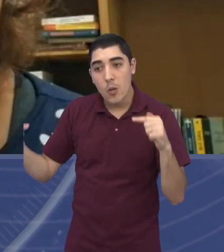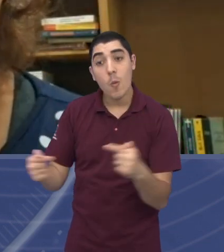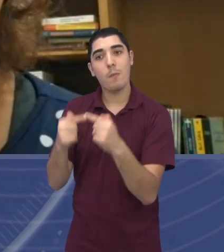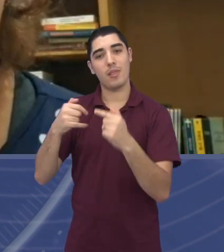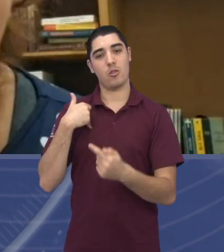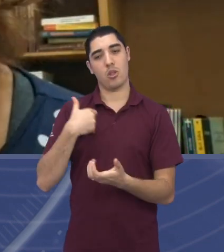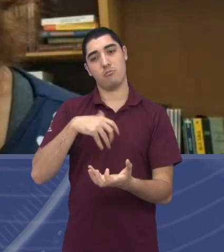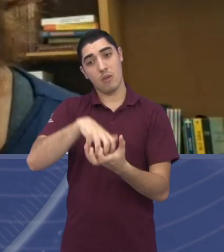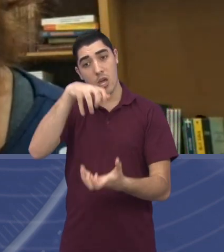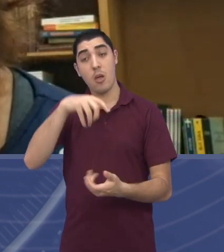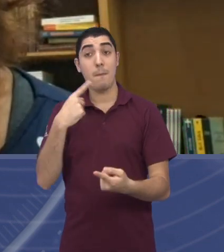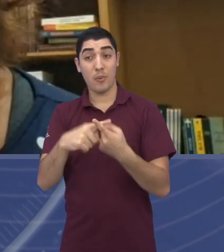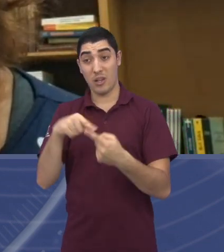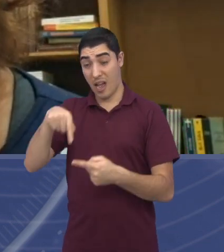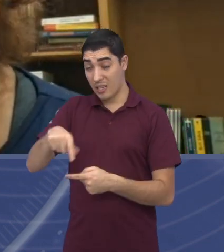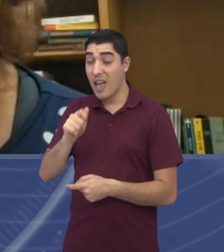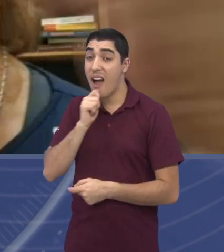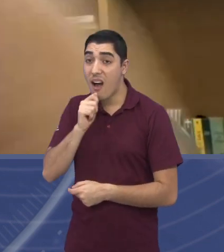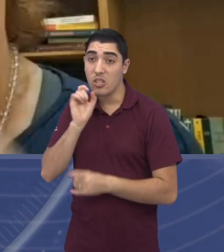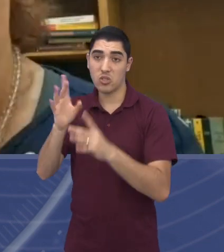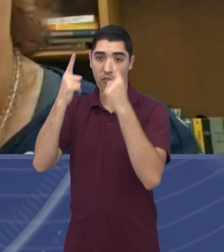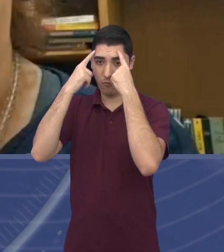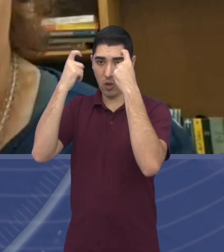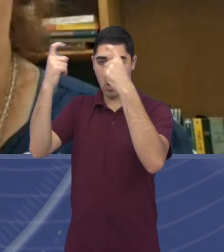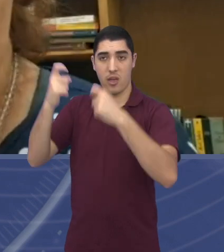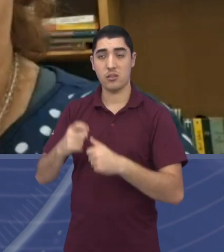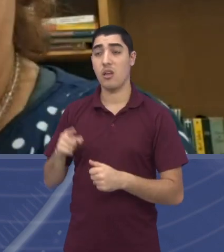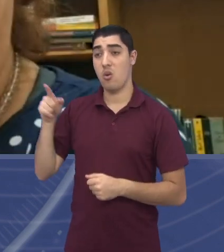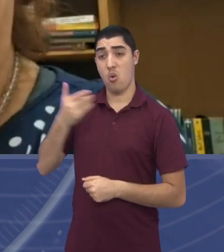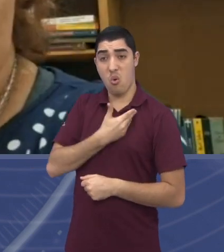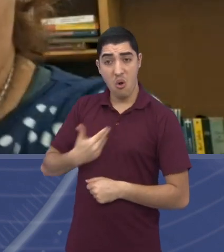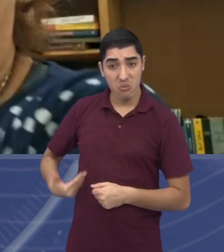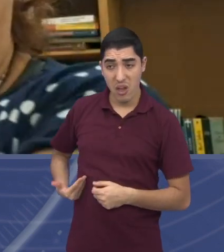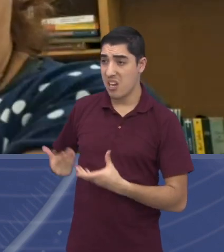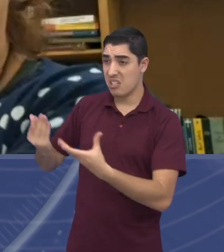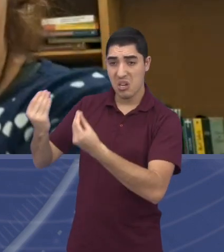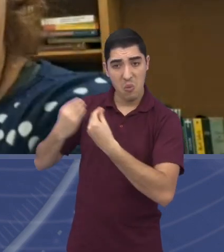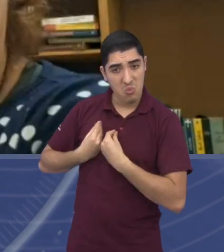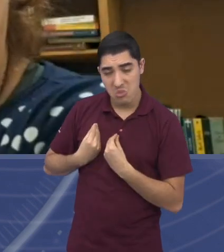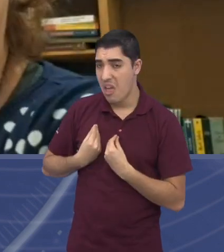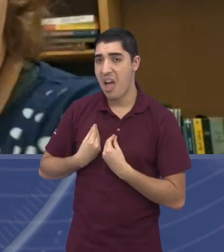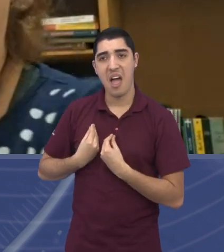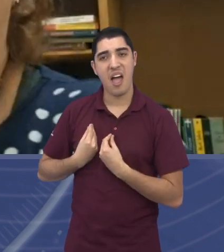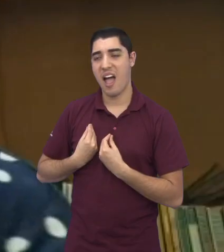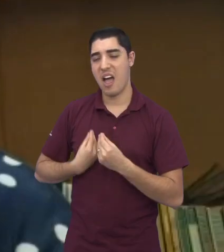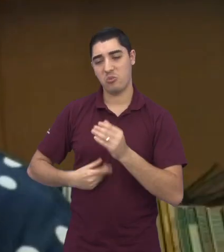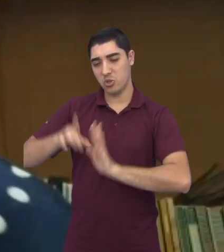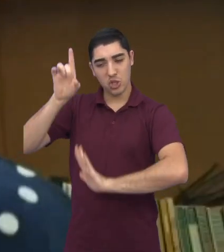nós temos é uma estética da violência. Nem o poder público nos garante o direito de ir e vir.